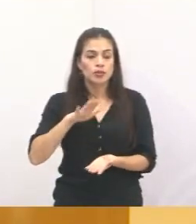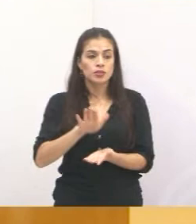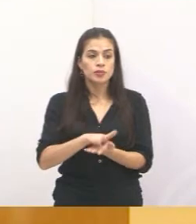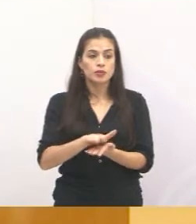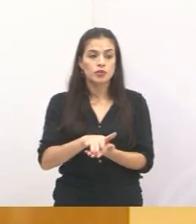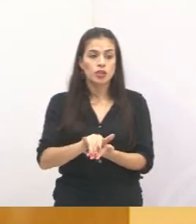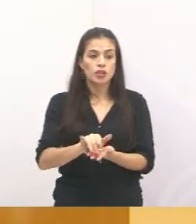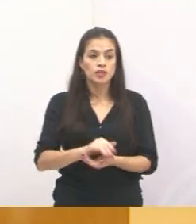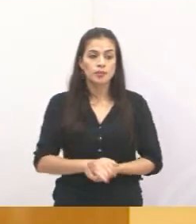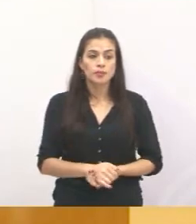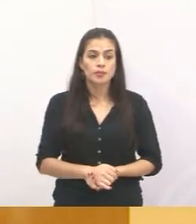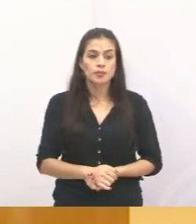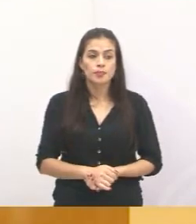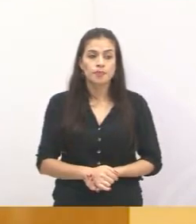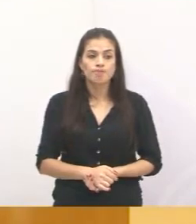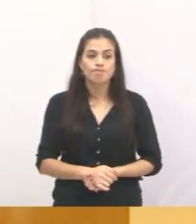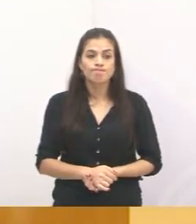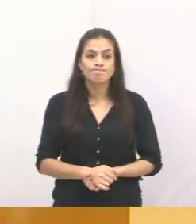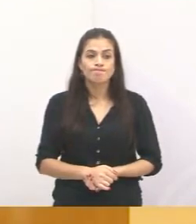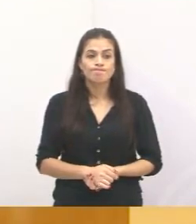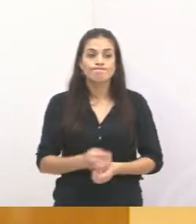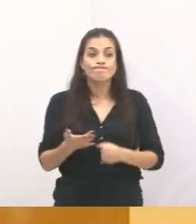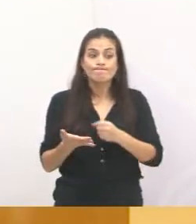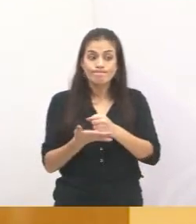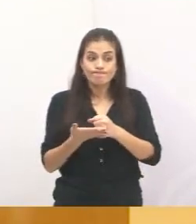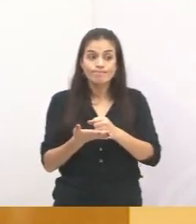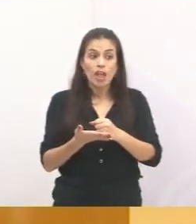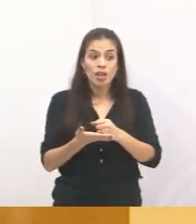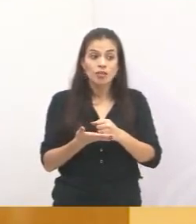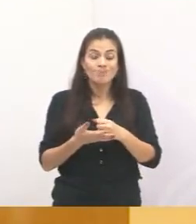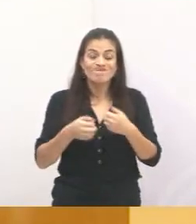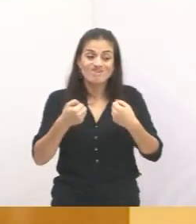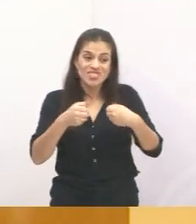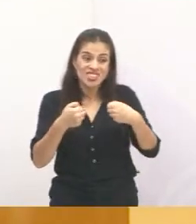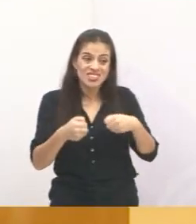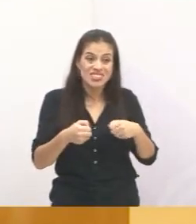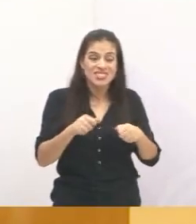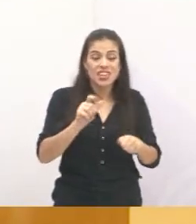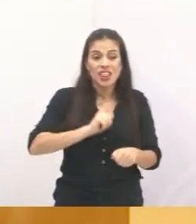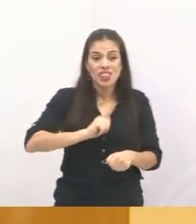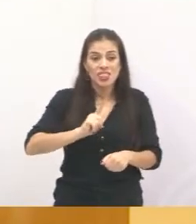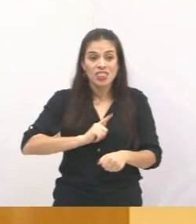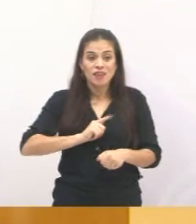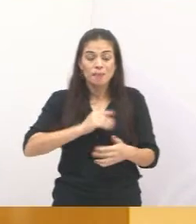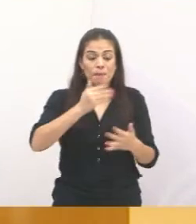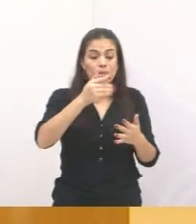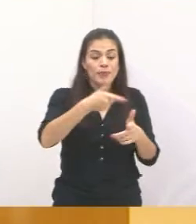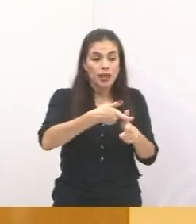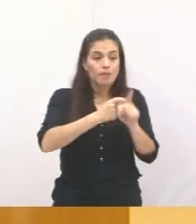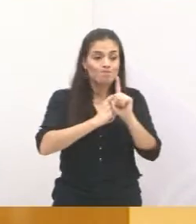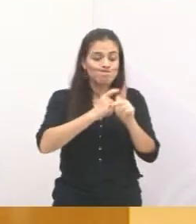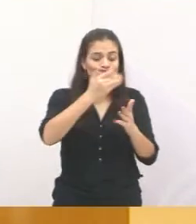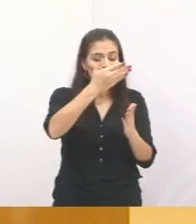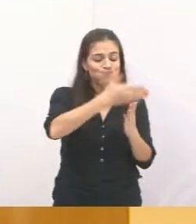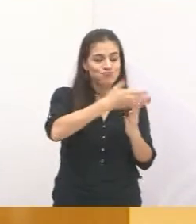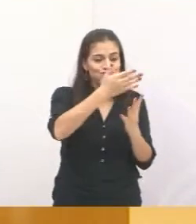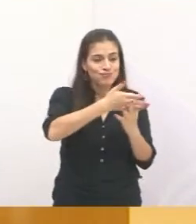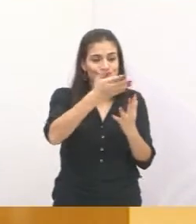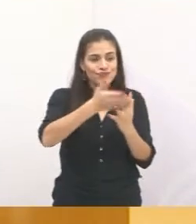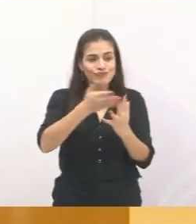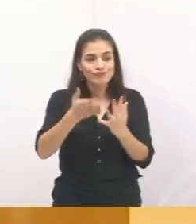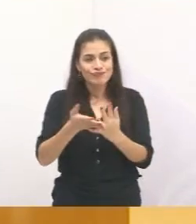de Jacareí. É fundamental que haja esse parcelamento, porque vai transferir recursos